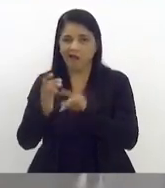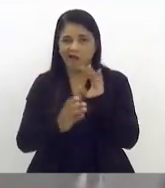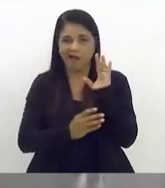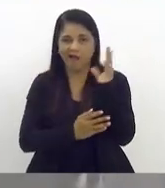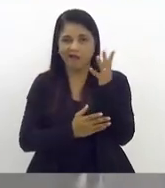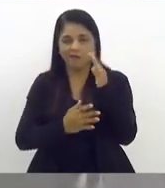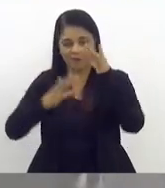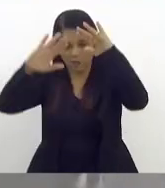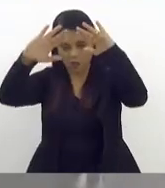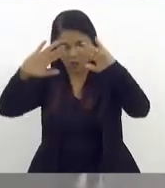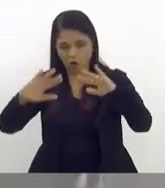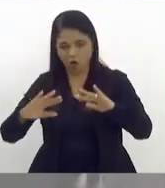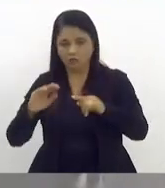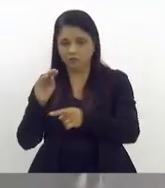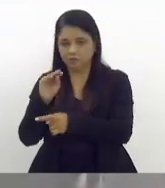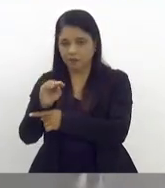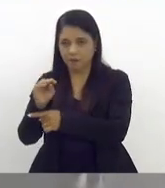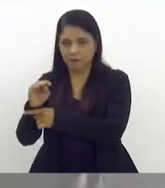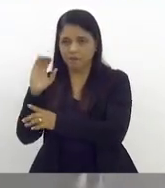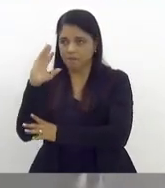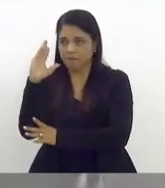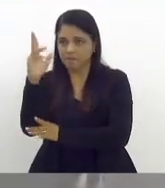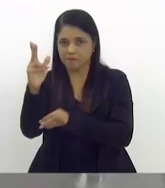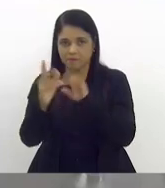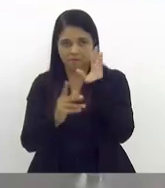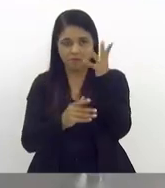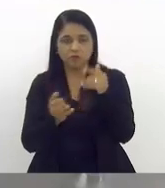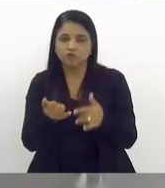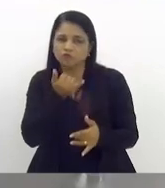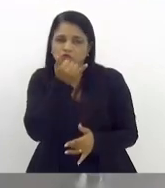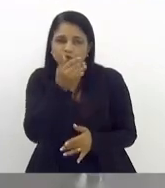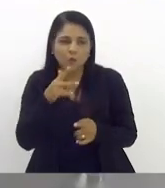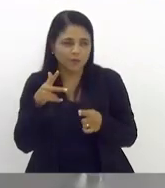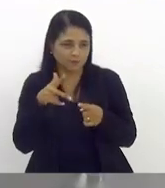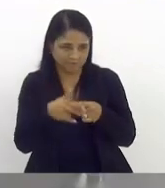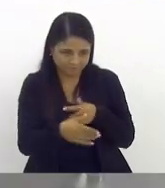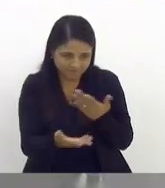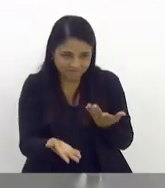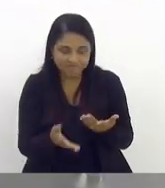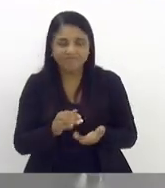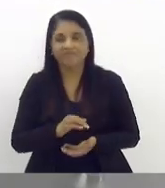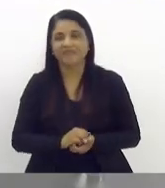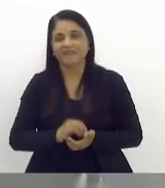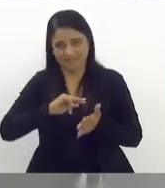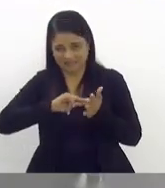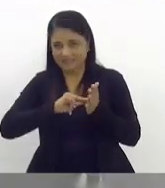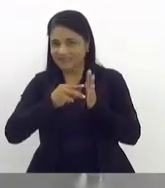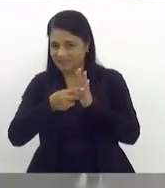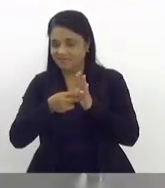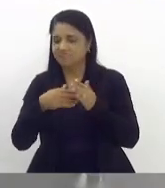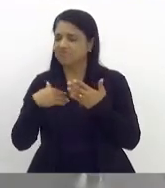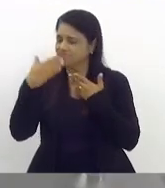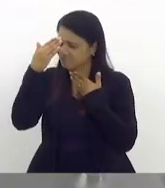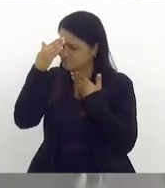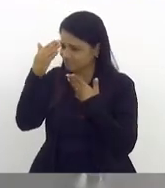de preservação. Então, desculpa a interrupção indevida. Não, é nesse sentido mesmo. Mas agradeço a Vossa